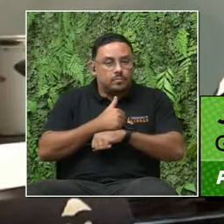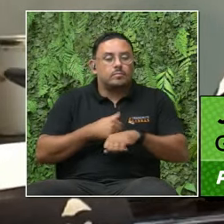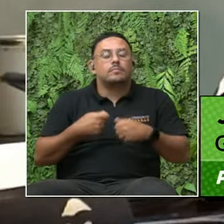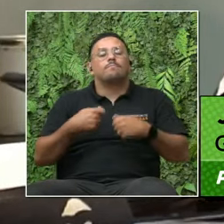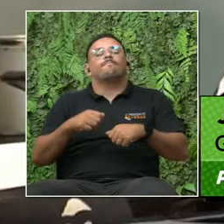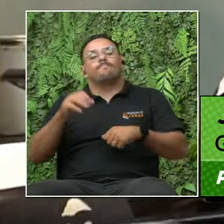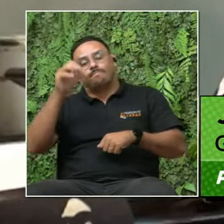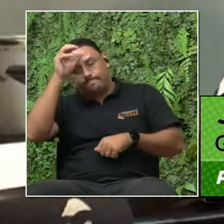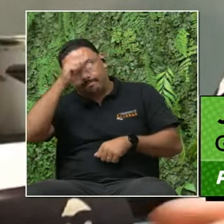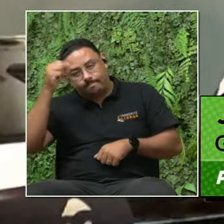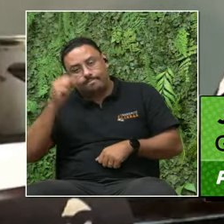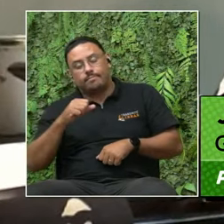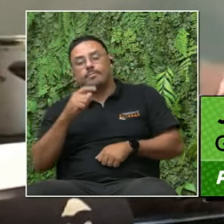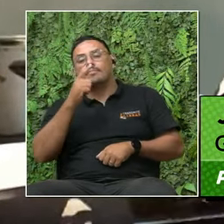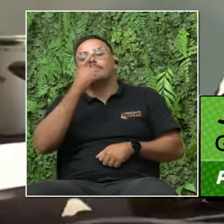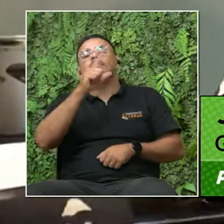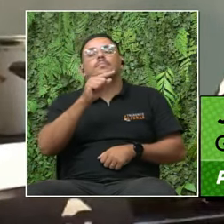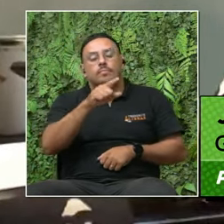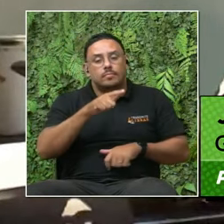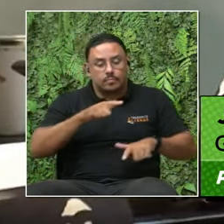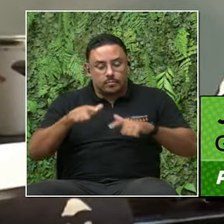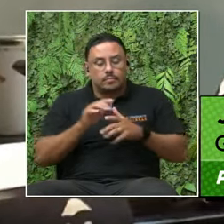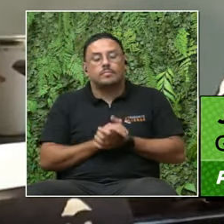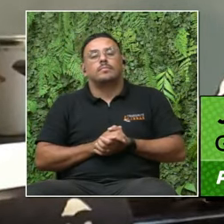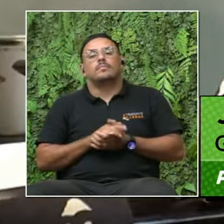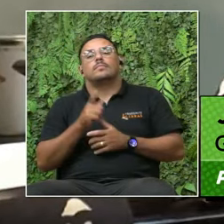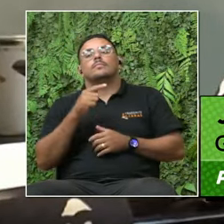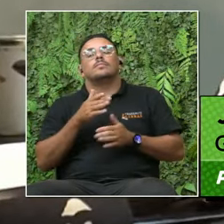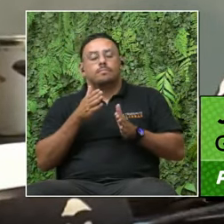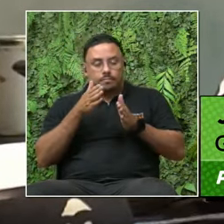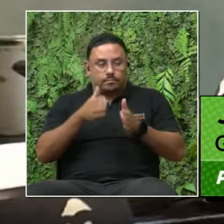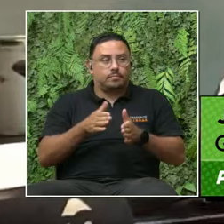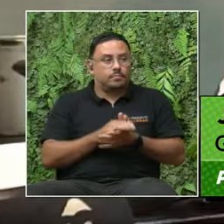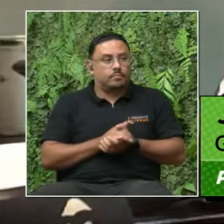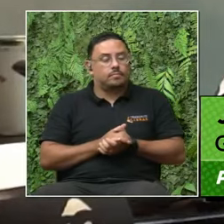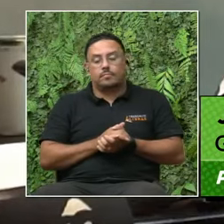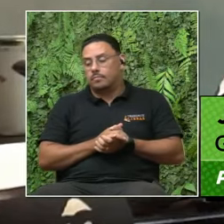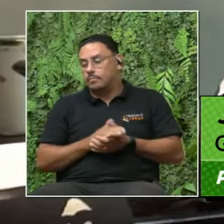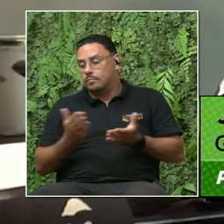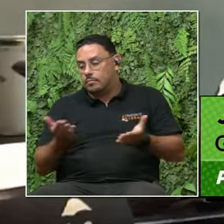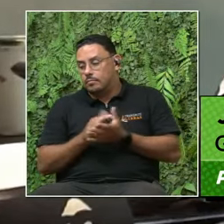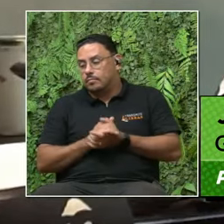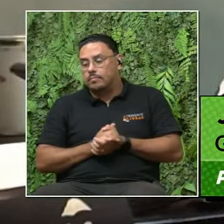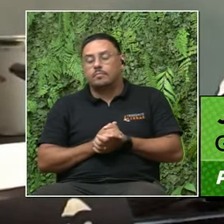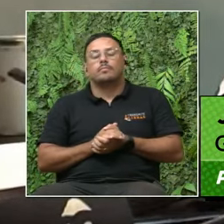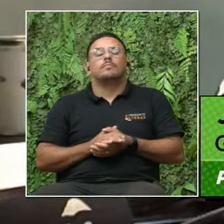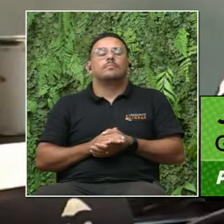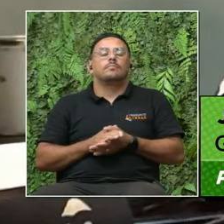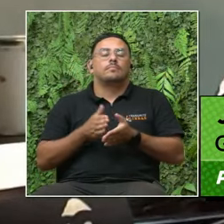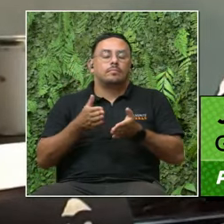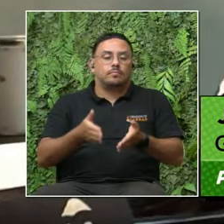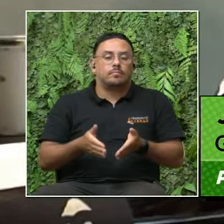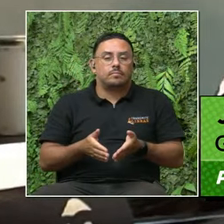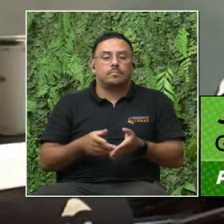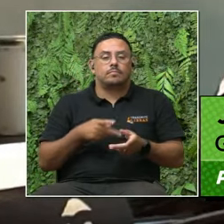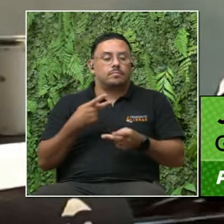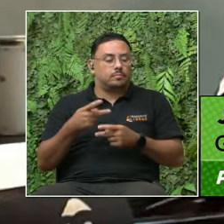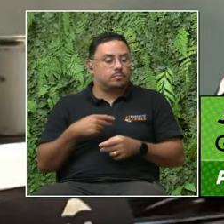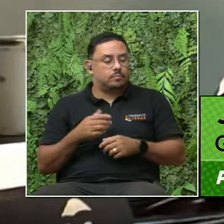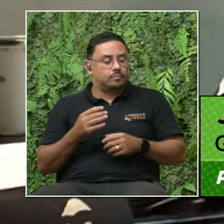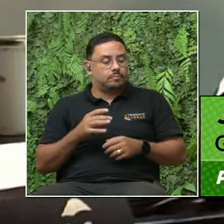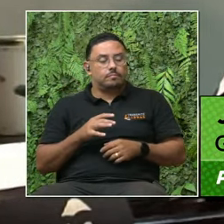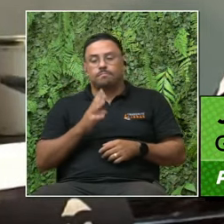aprender a língua do país que você trabalha e e Vamos chegar lá ah agora já me me deixa muito